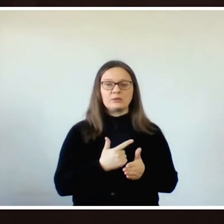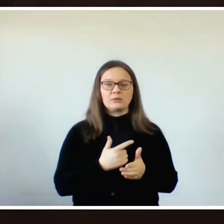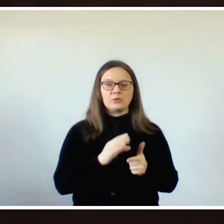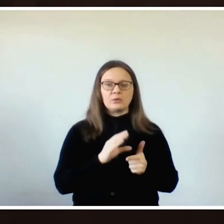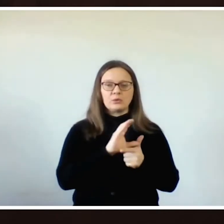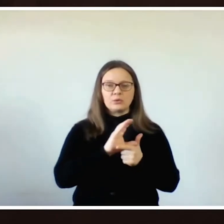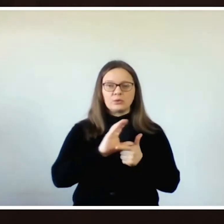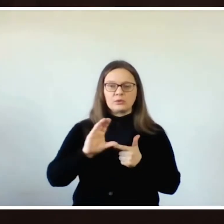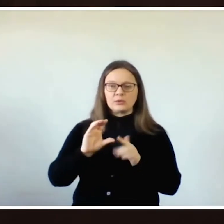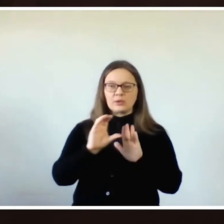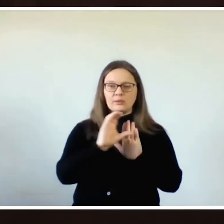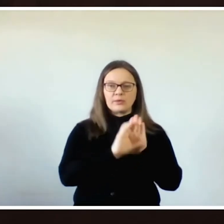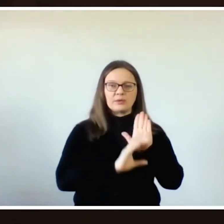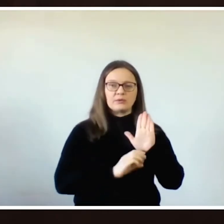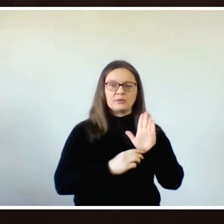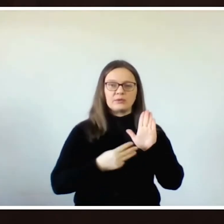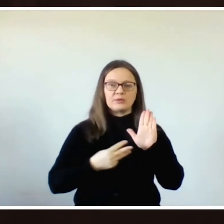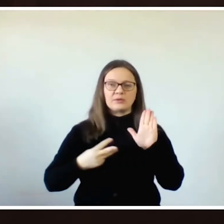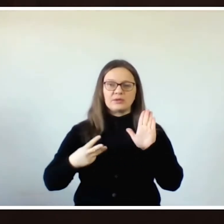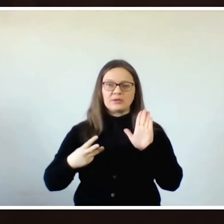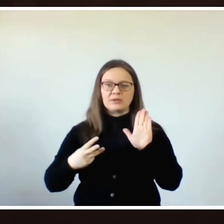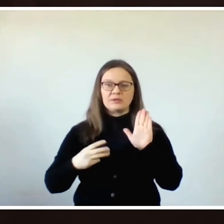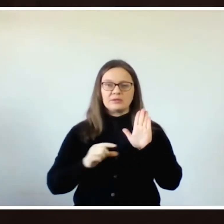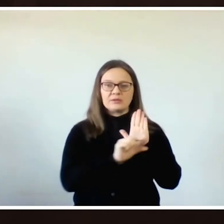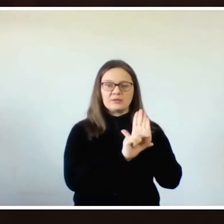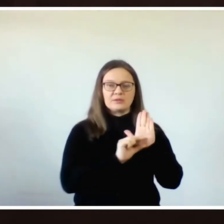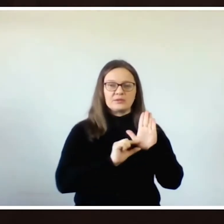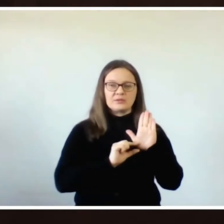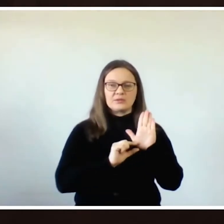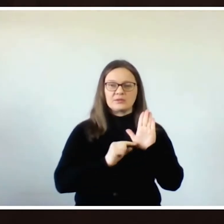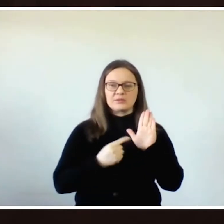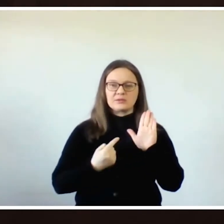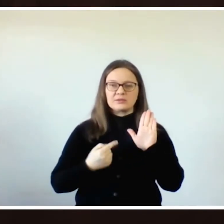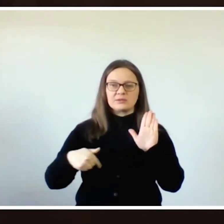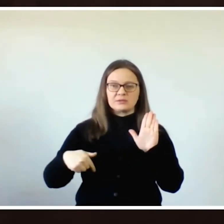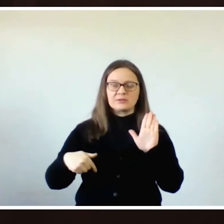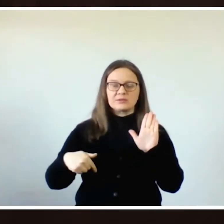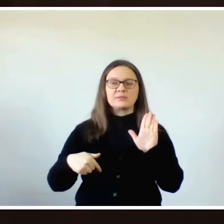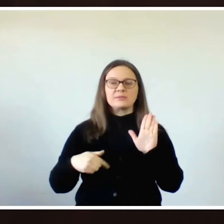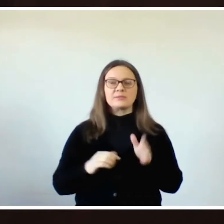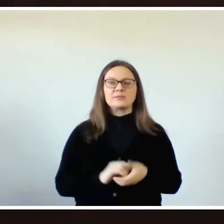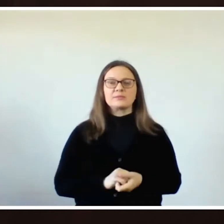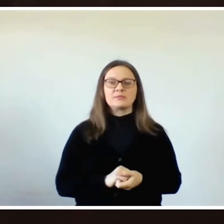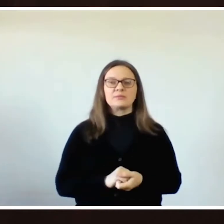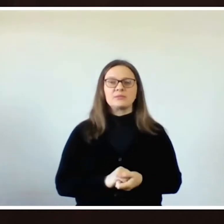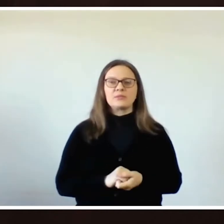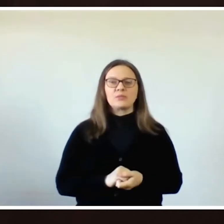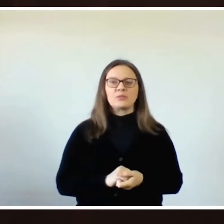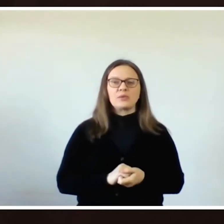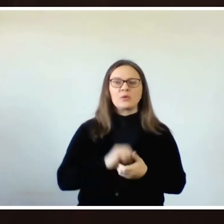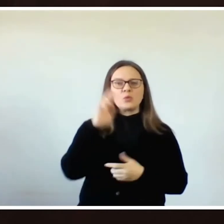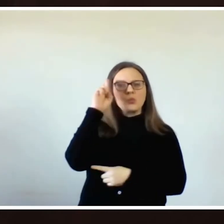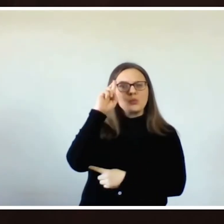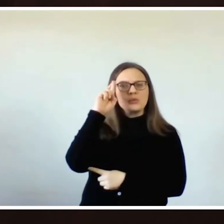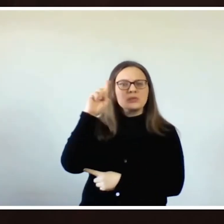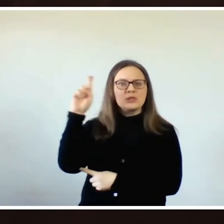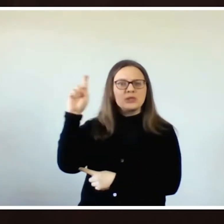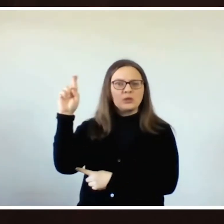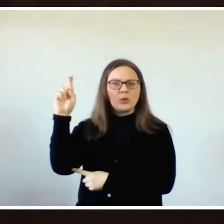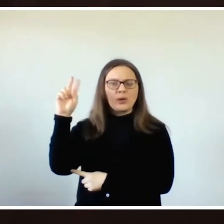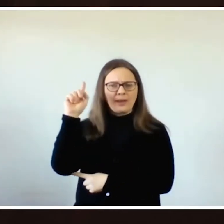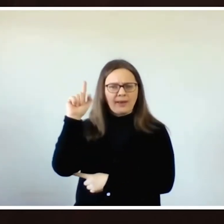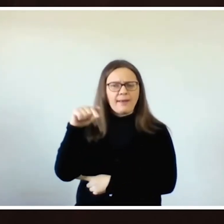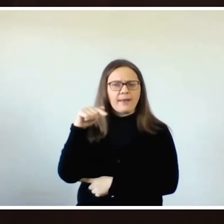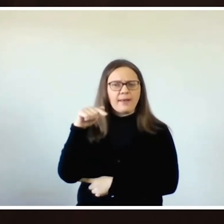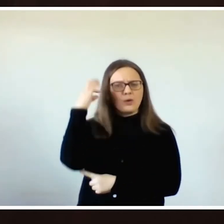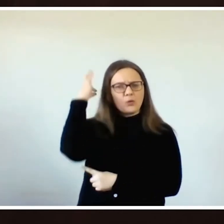3,17. 3,17, perdão. 2 Coríntios 3,17. Ora, o Senhor é o Espírito, e